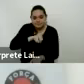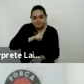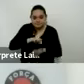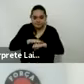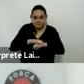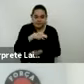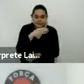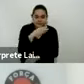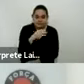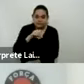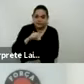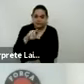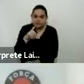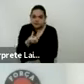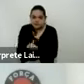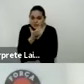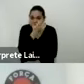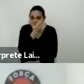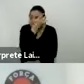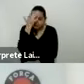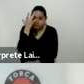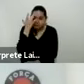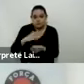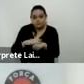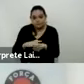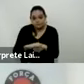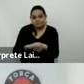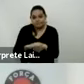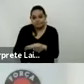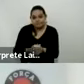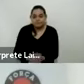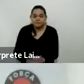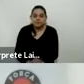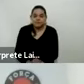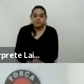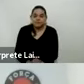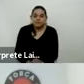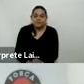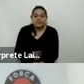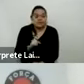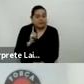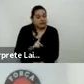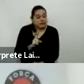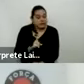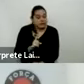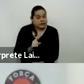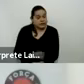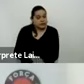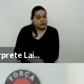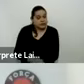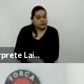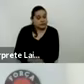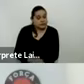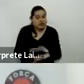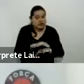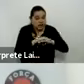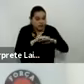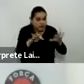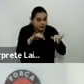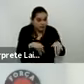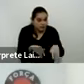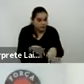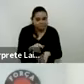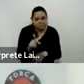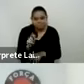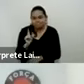396 novos casos. Gente, não tem nada terminando, não. Ontem acompanhamos